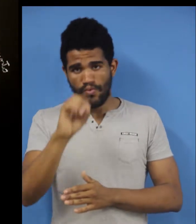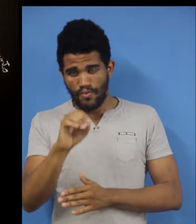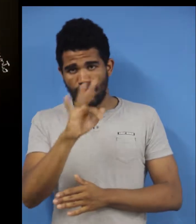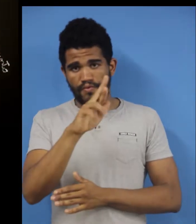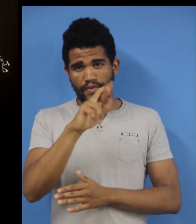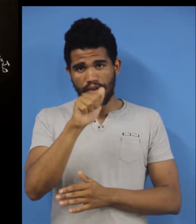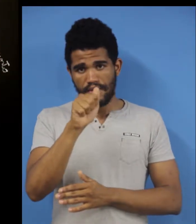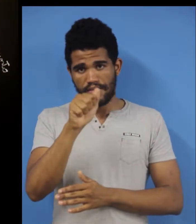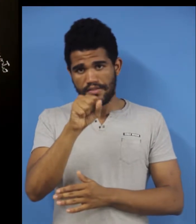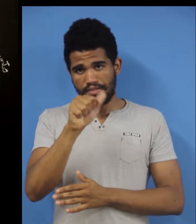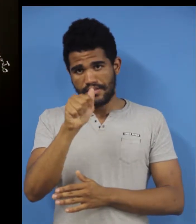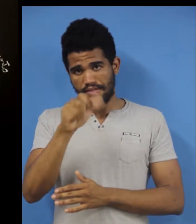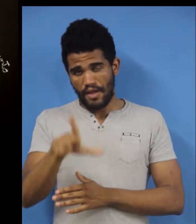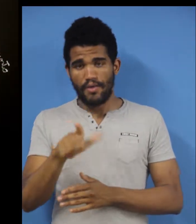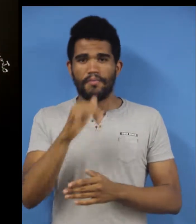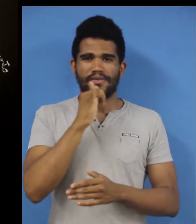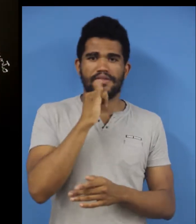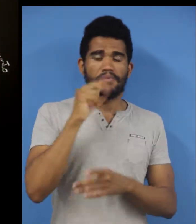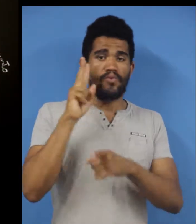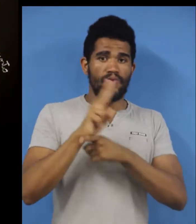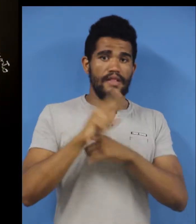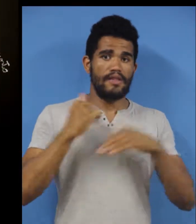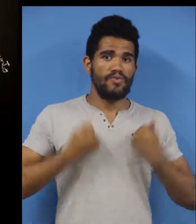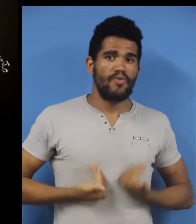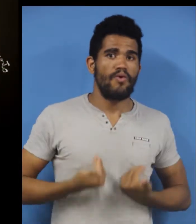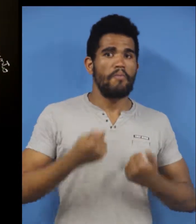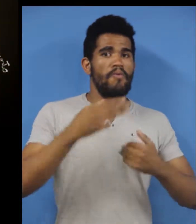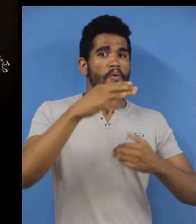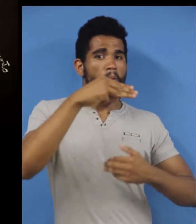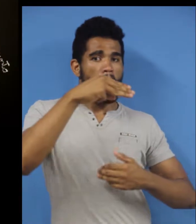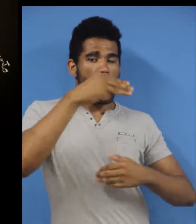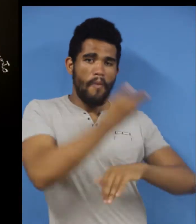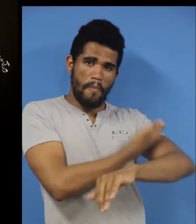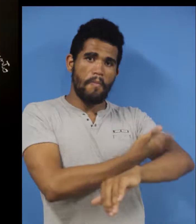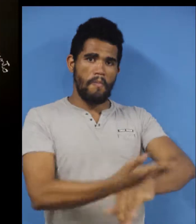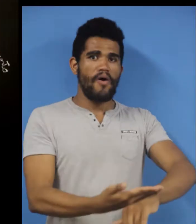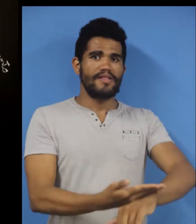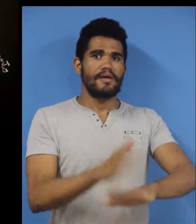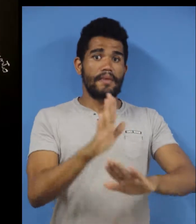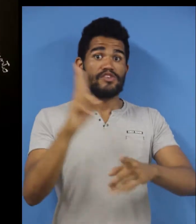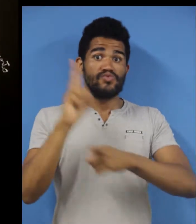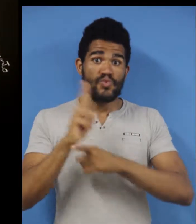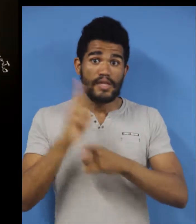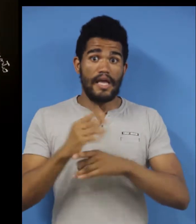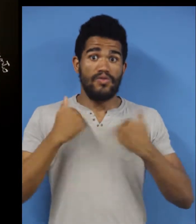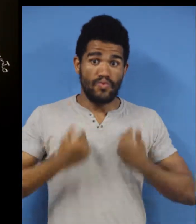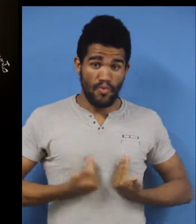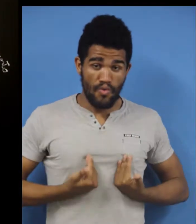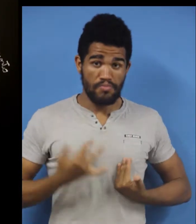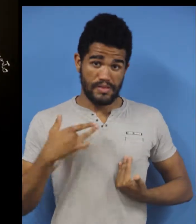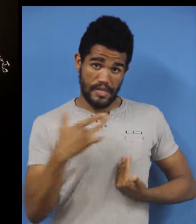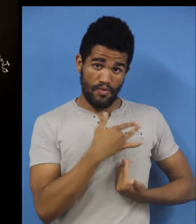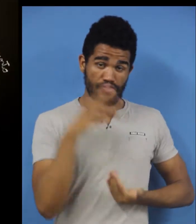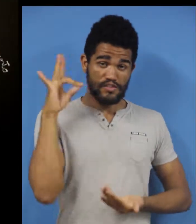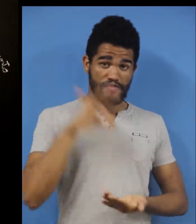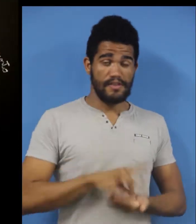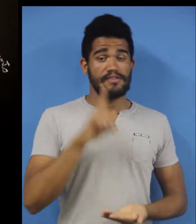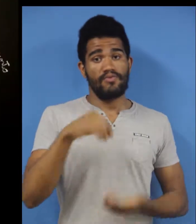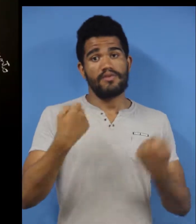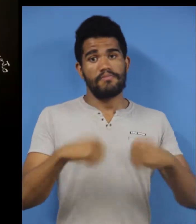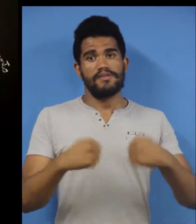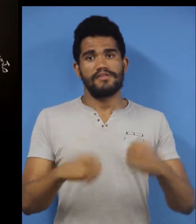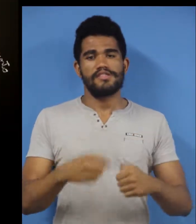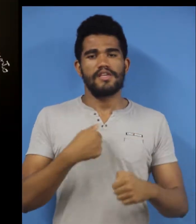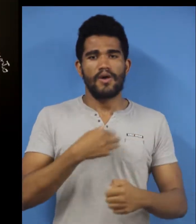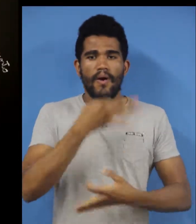quando eu digo cuidar do corpo está na moda, mas cuidar da saúde era o que deveria estar. E eu trouxe como argumento